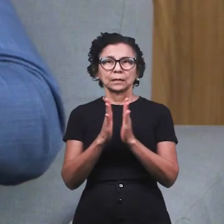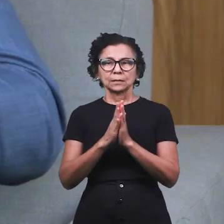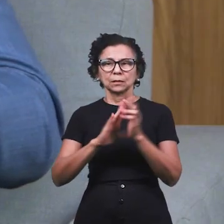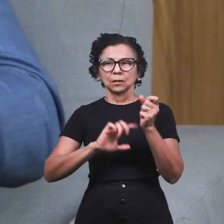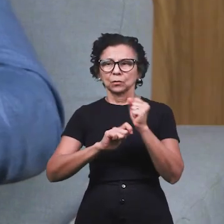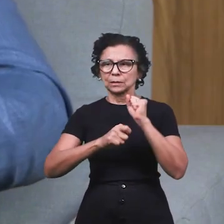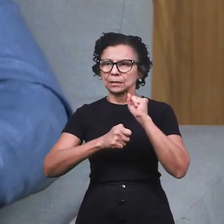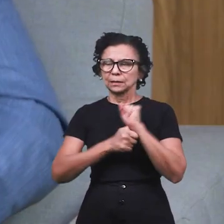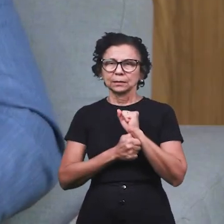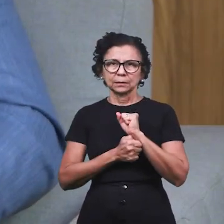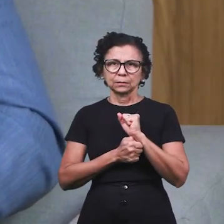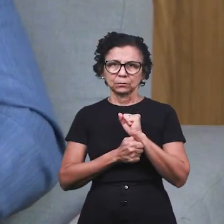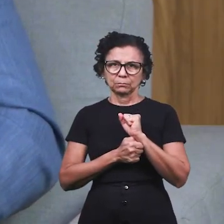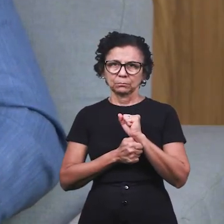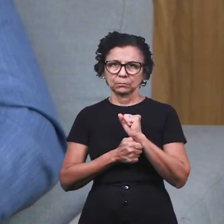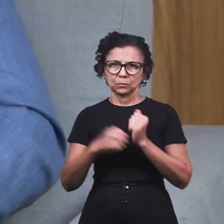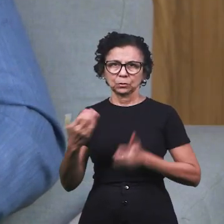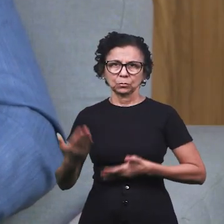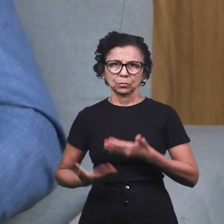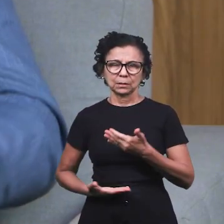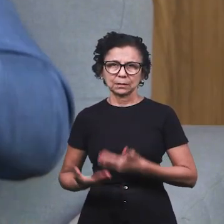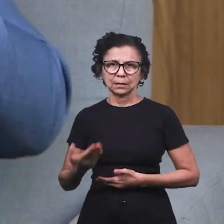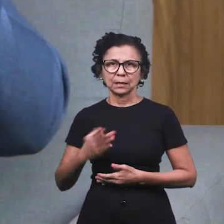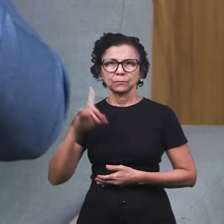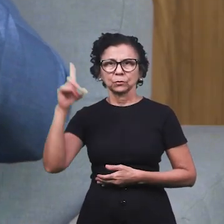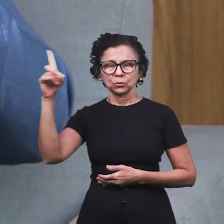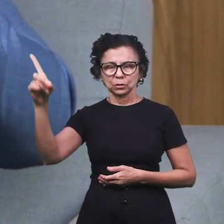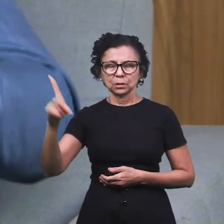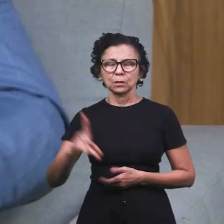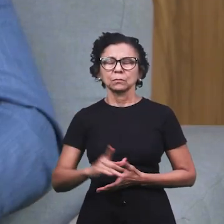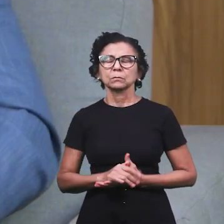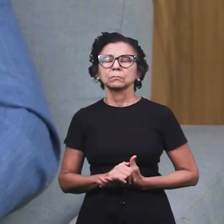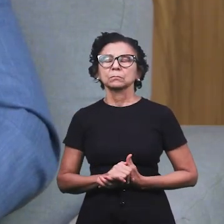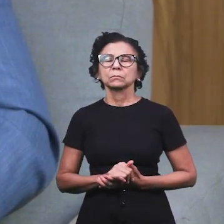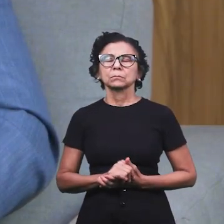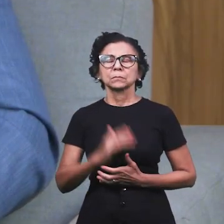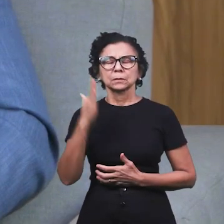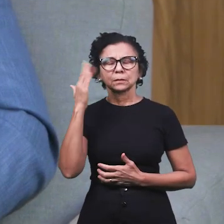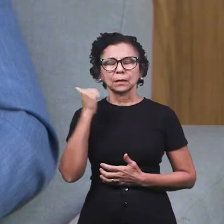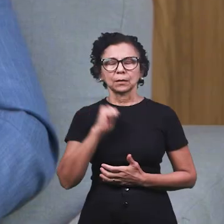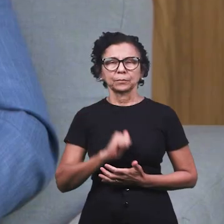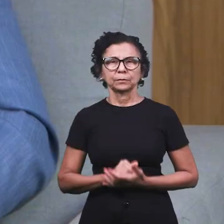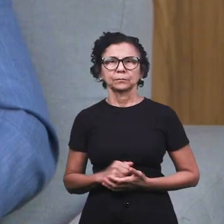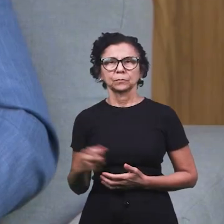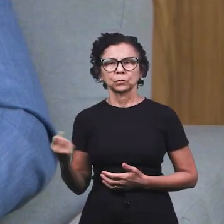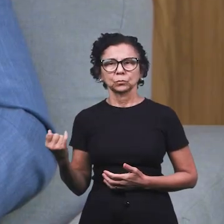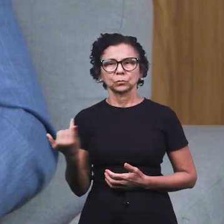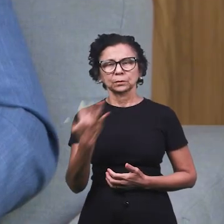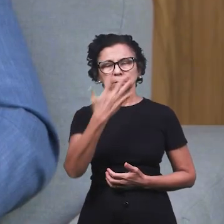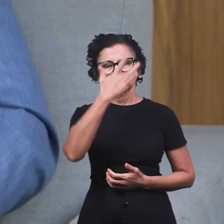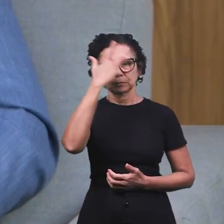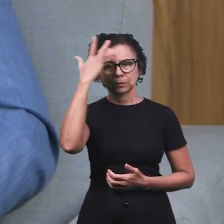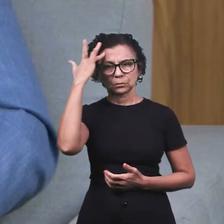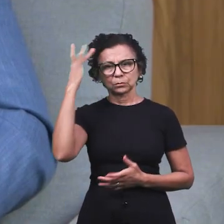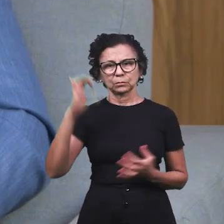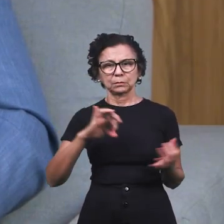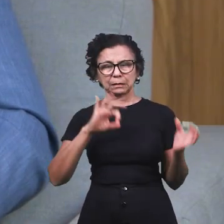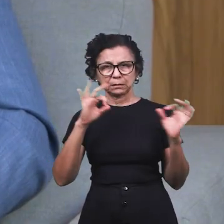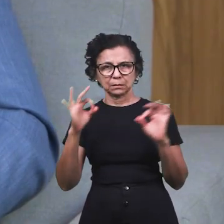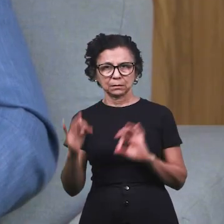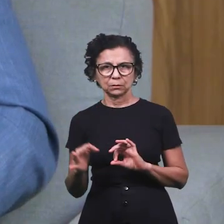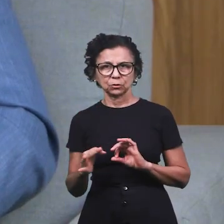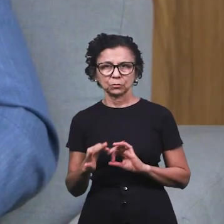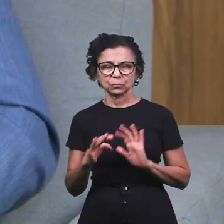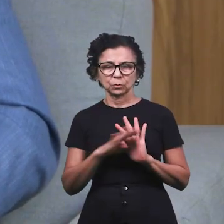que ora sabe como é que funciona. E quantos irmãos nossos que participam conosco do programa Mais Sábios têm uma experiência